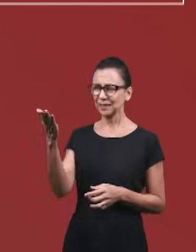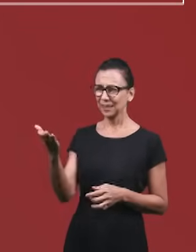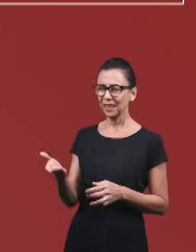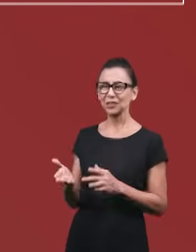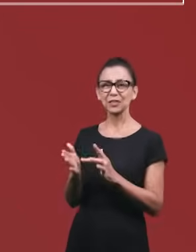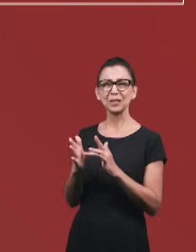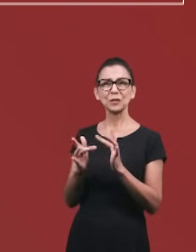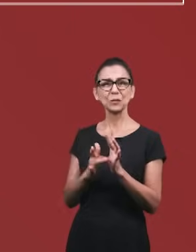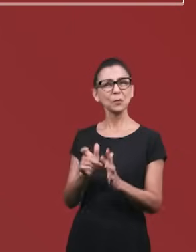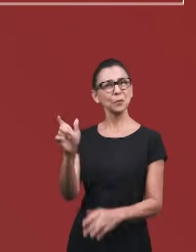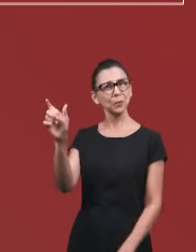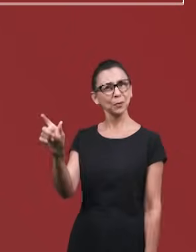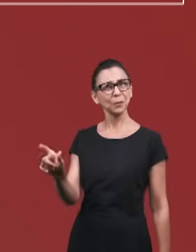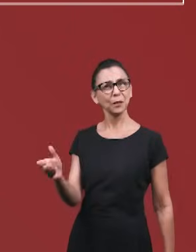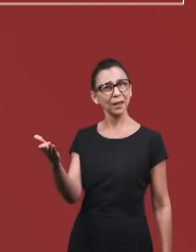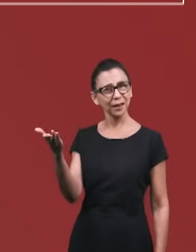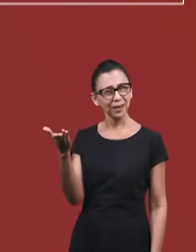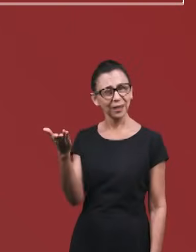Ele é Jesus,